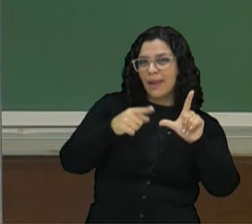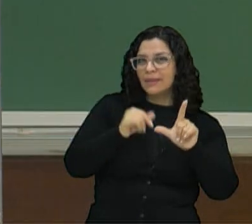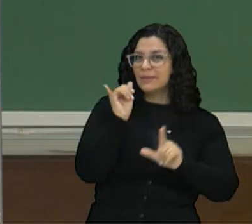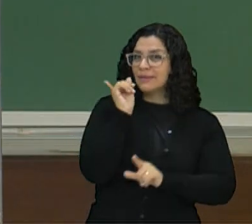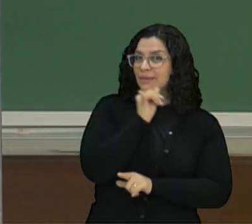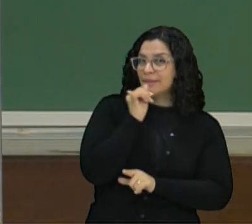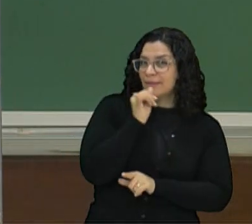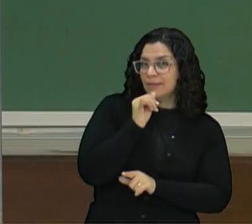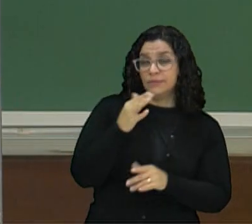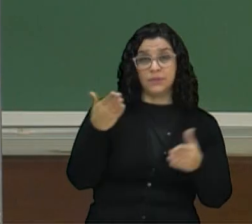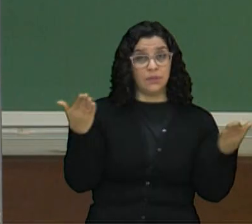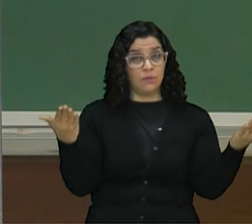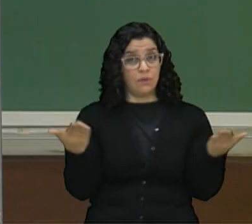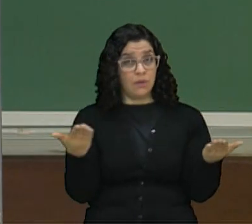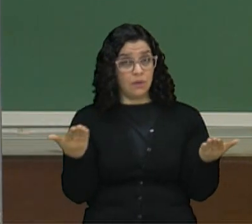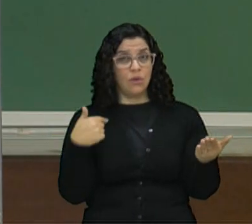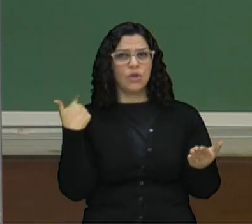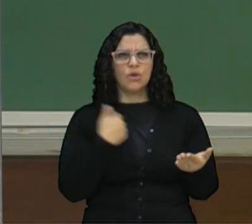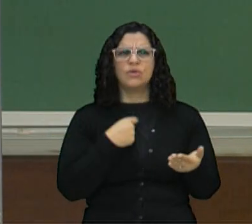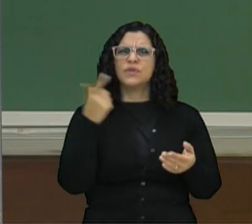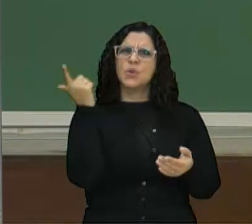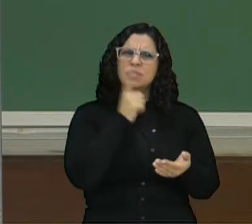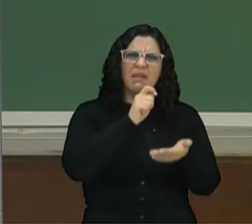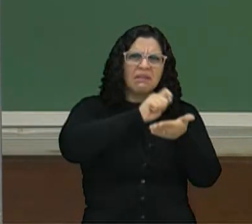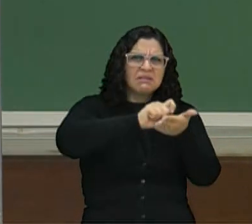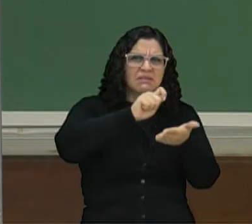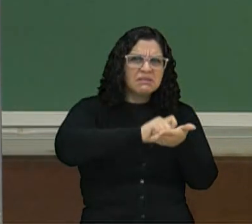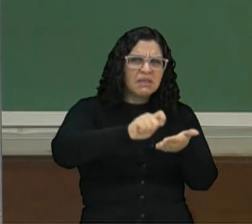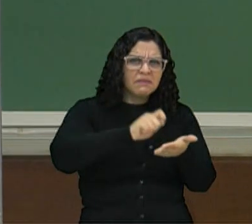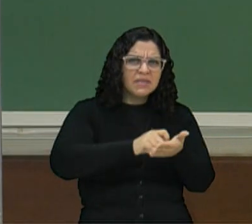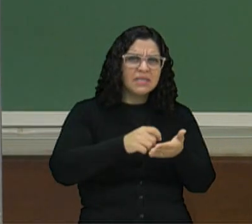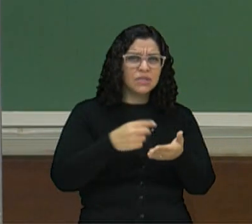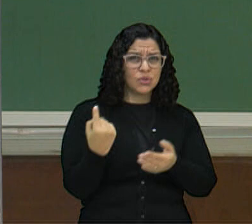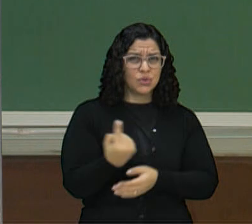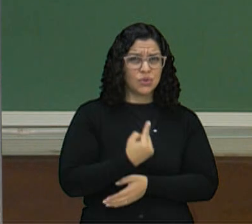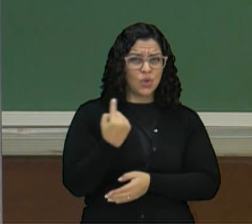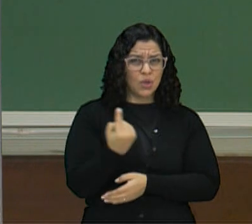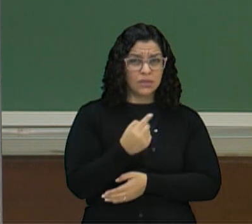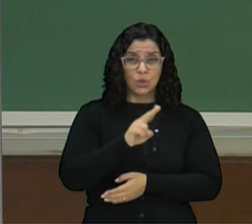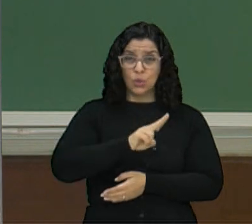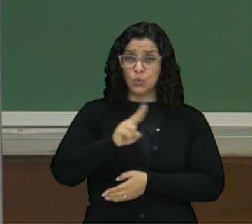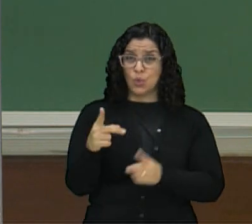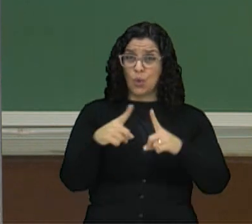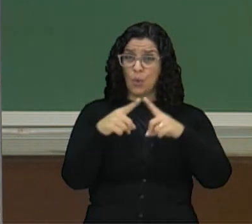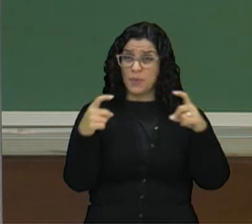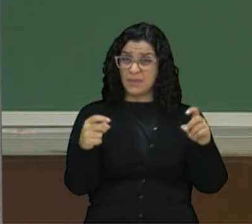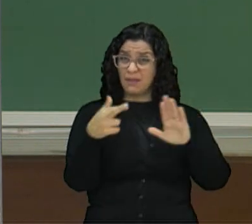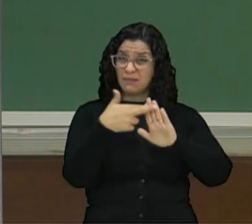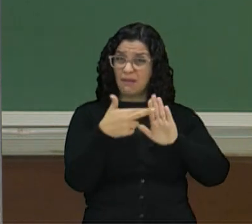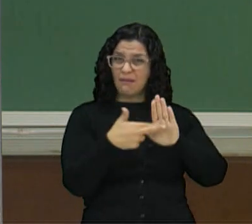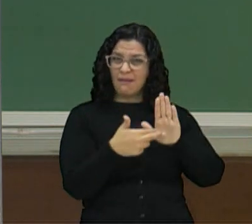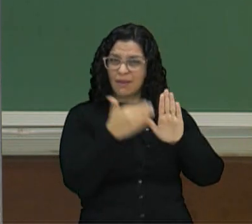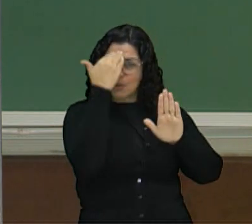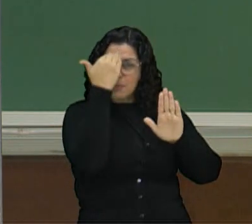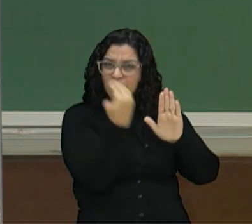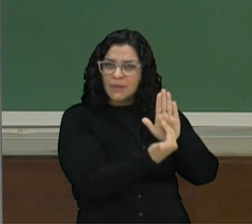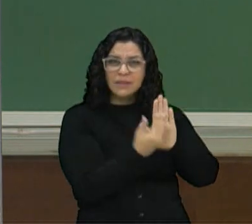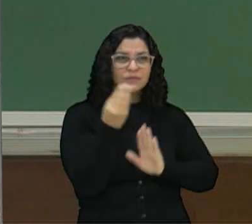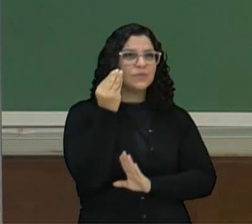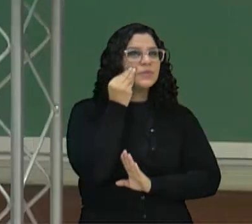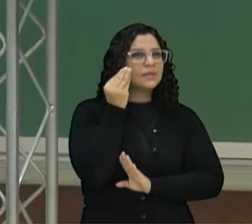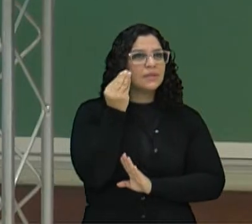E agora, você consegue escrever sozinho um nome científico conforme as regras da nomenclatura? Vamos